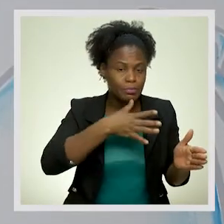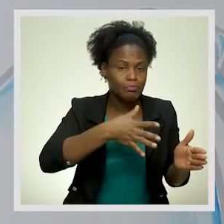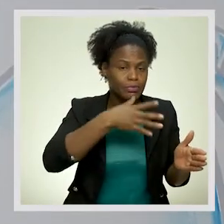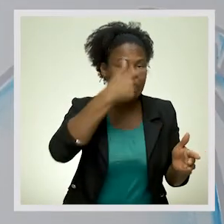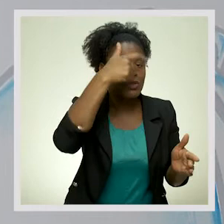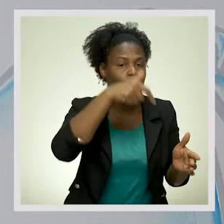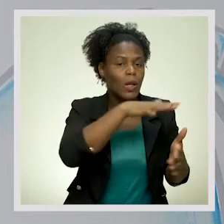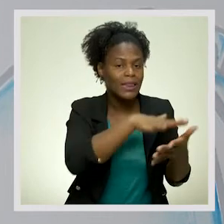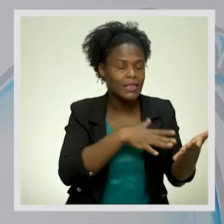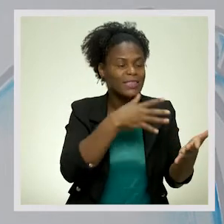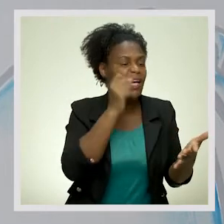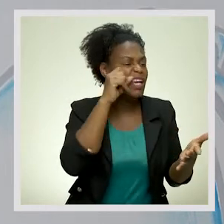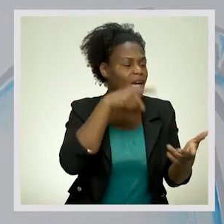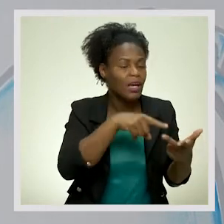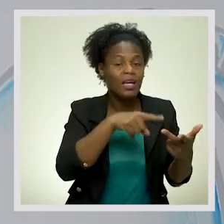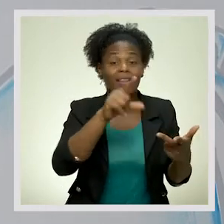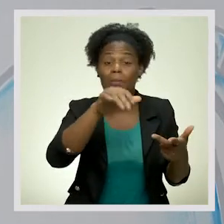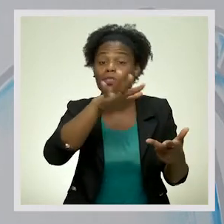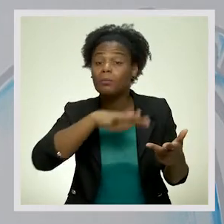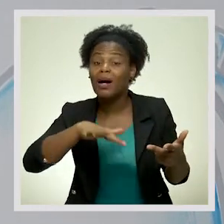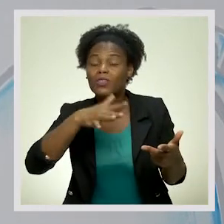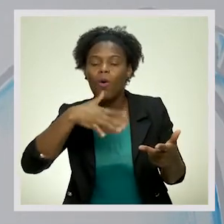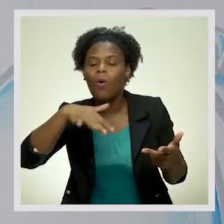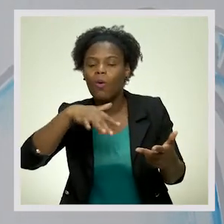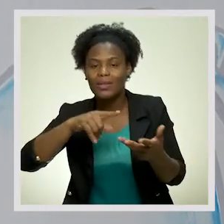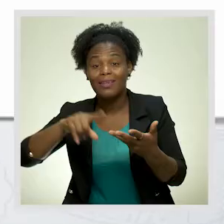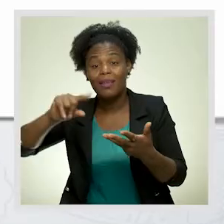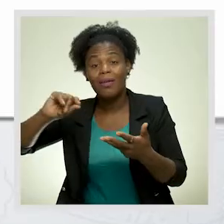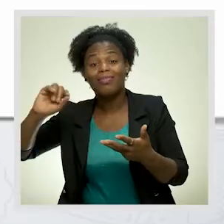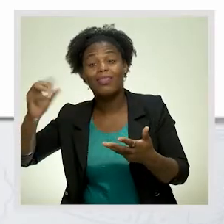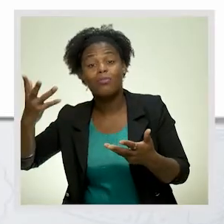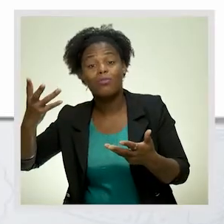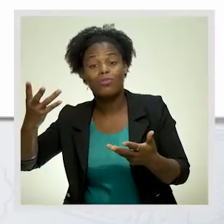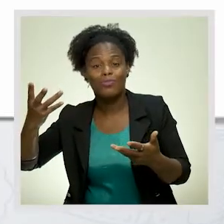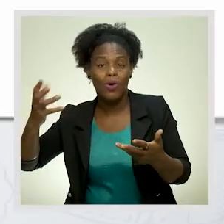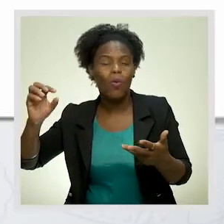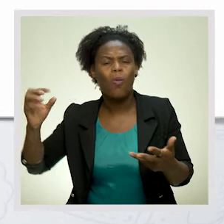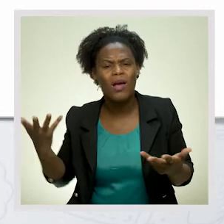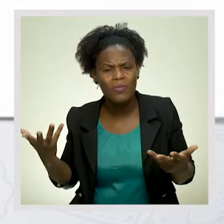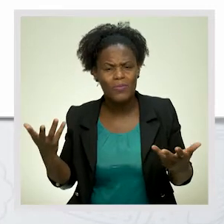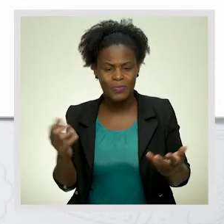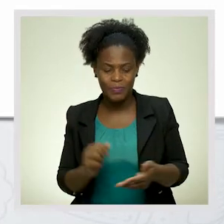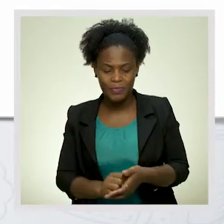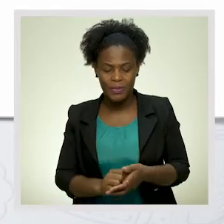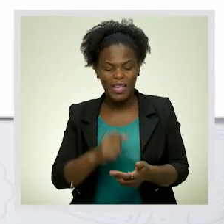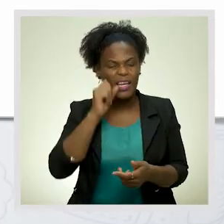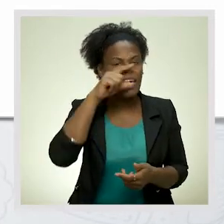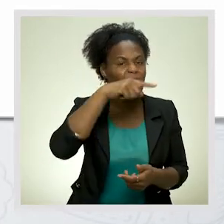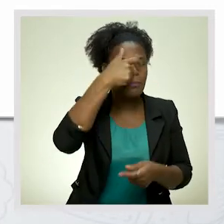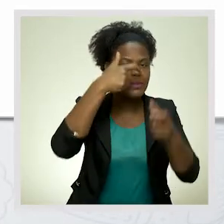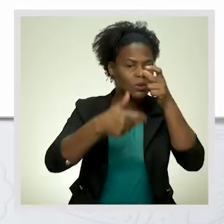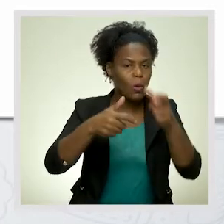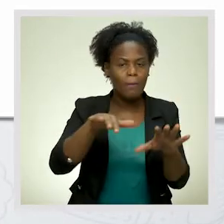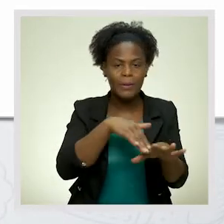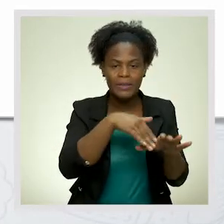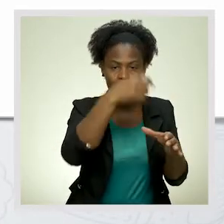do espaço e do tempo. Estão a ver? Quem tem a ver com os personagens que participam